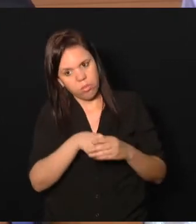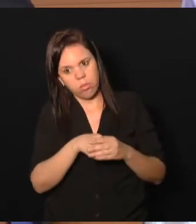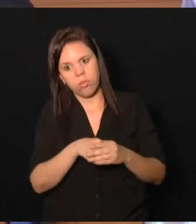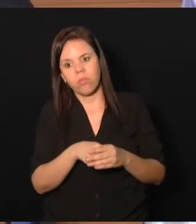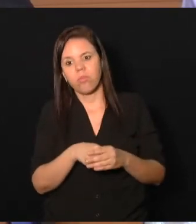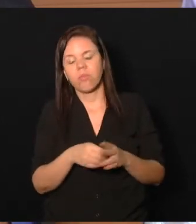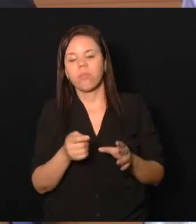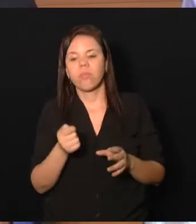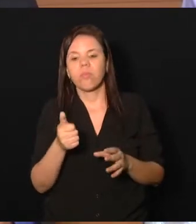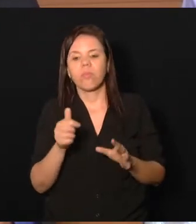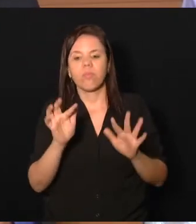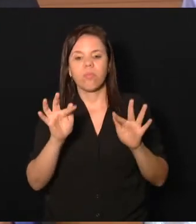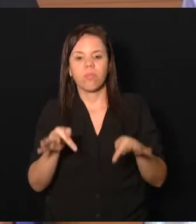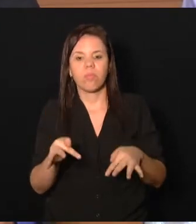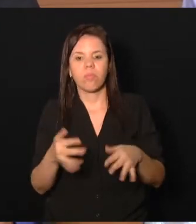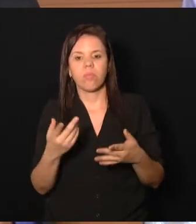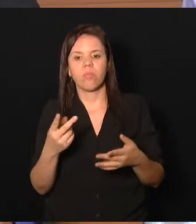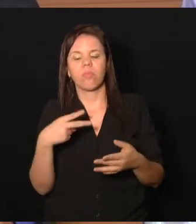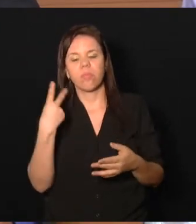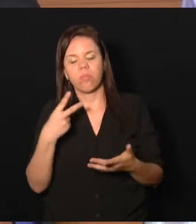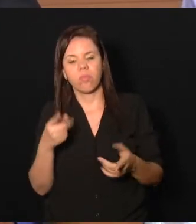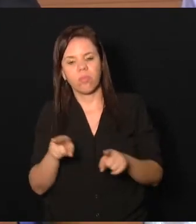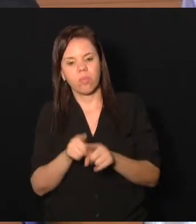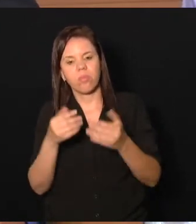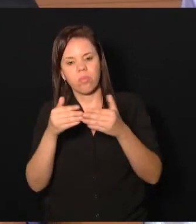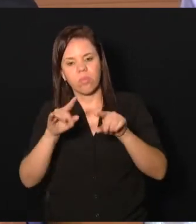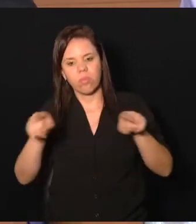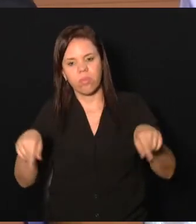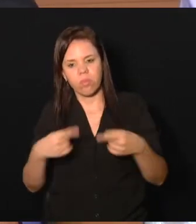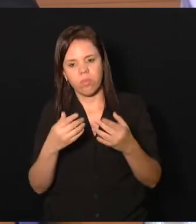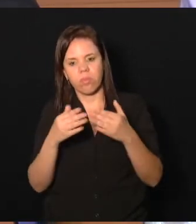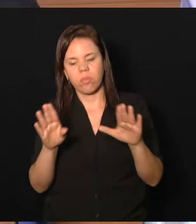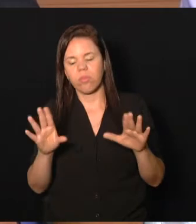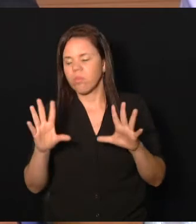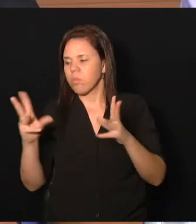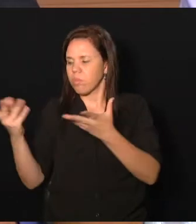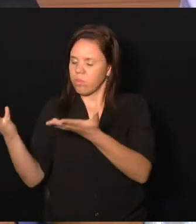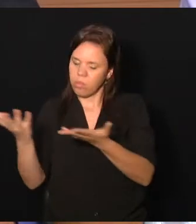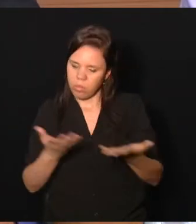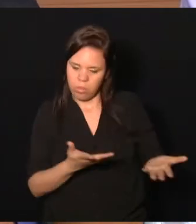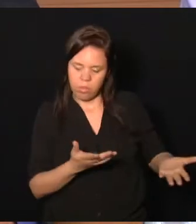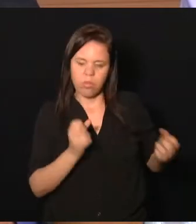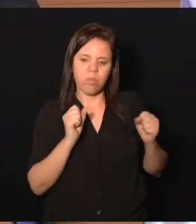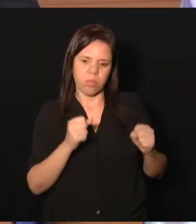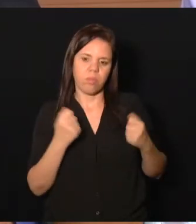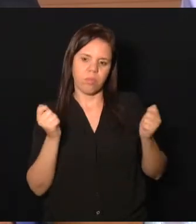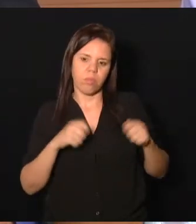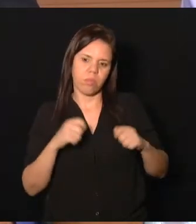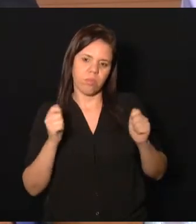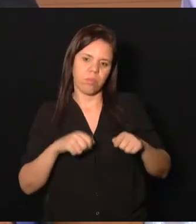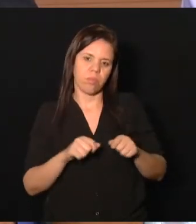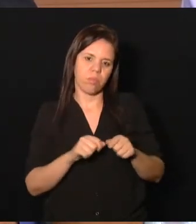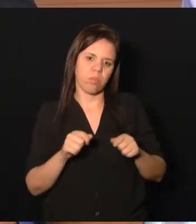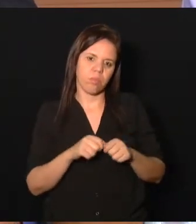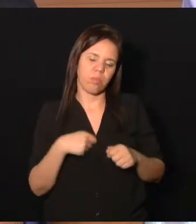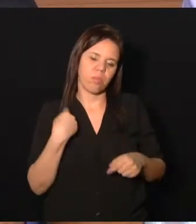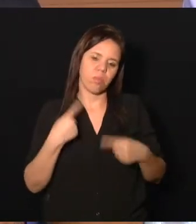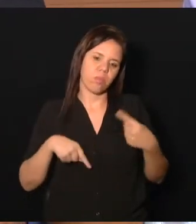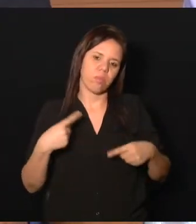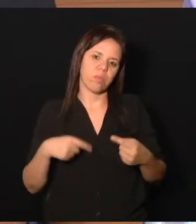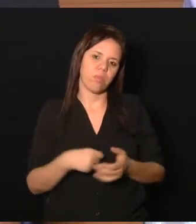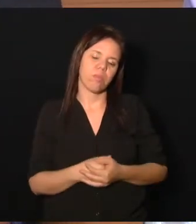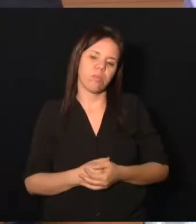do mandato. E nosso gabinete está de porta aberta para tudo aquilo que o senhor achar que convém que nós possamos